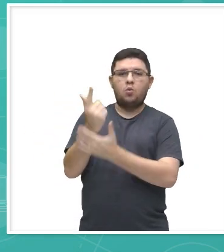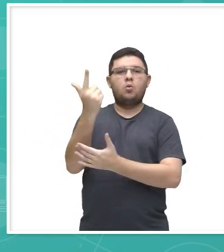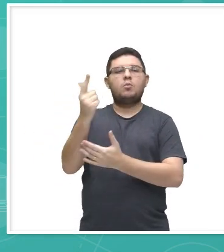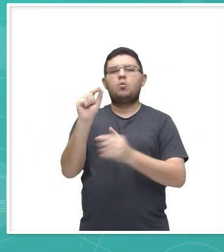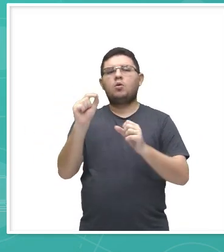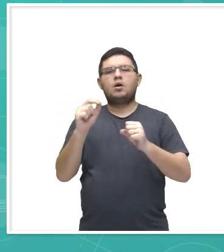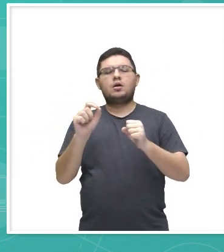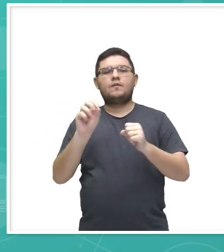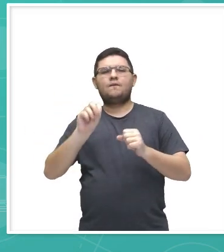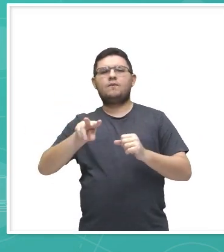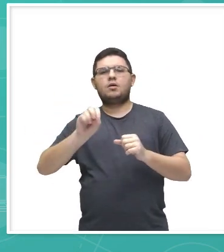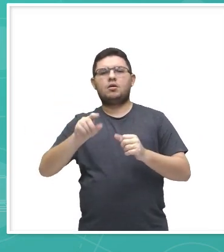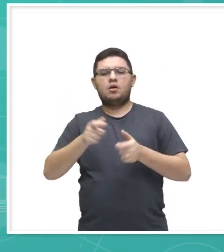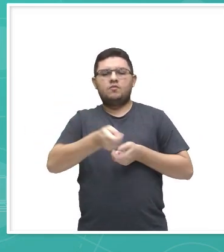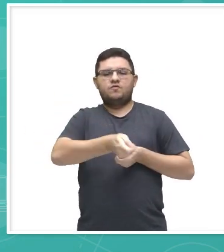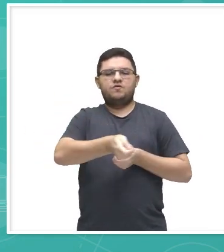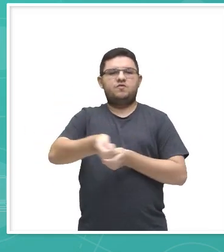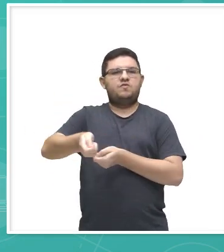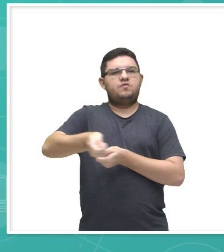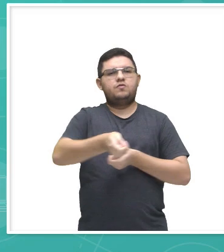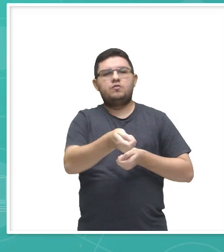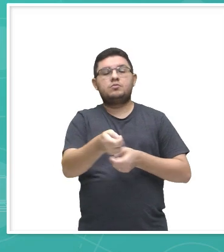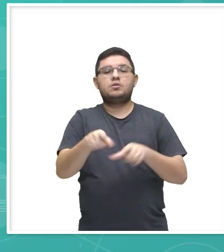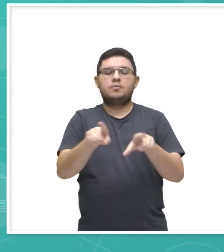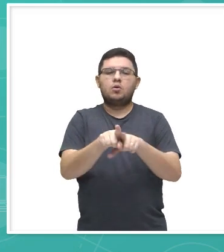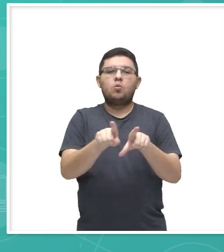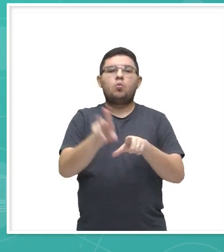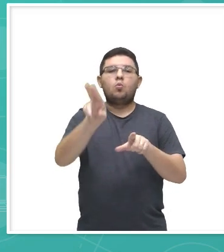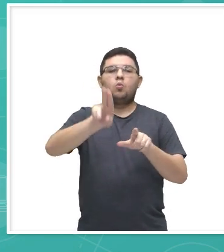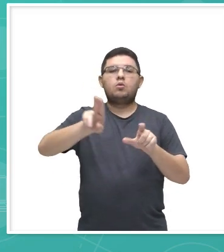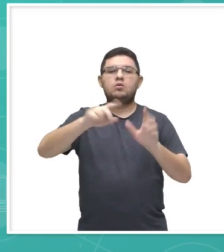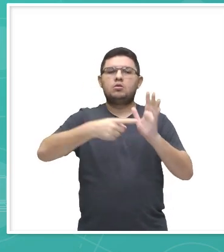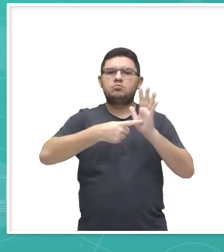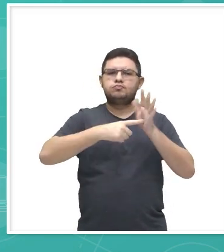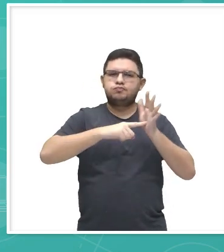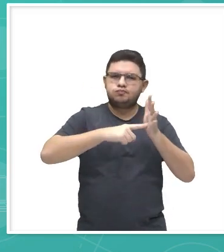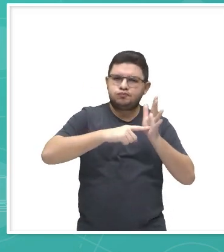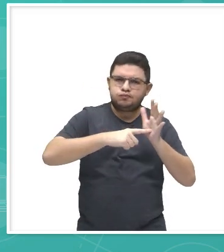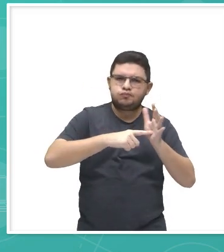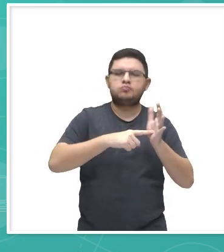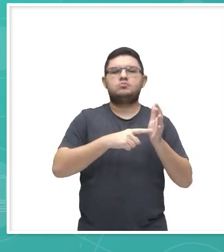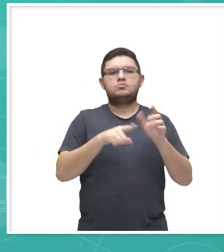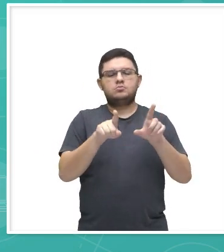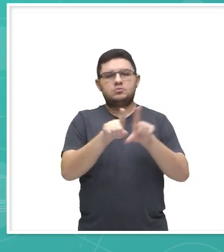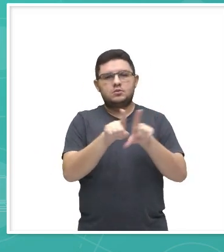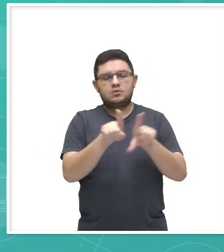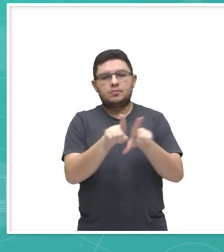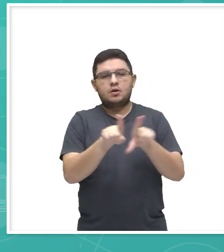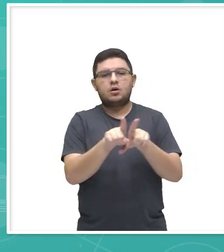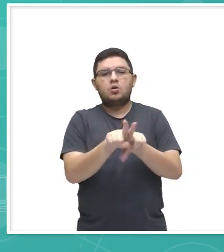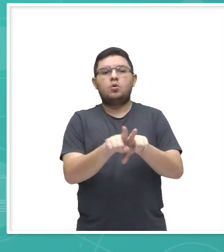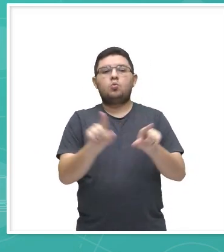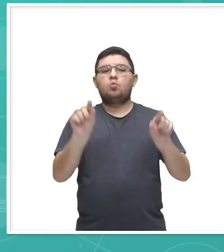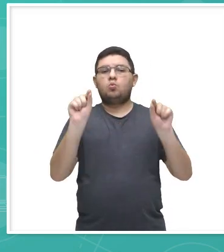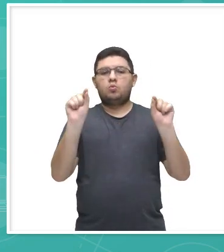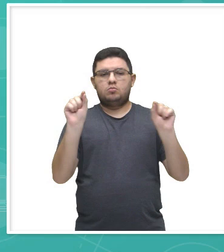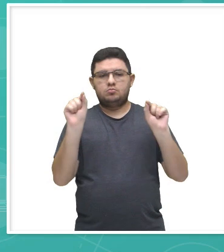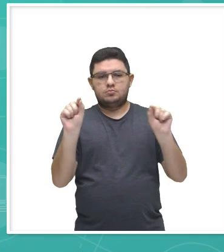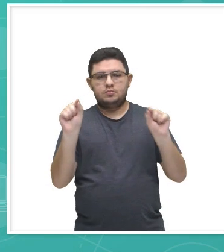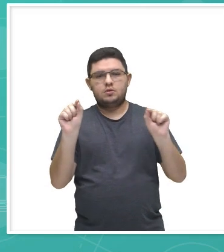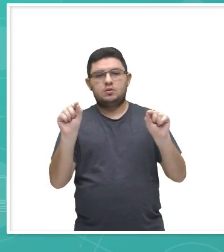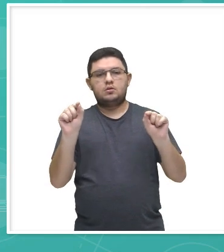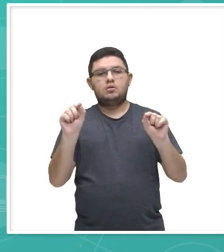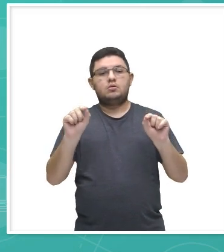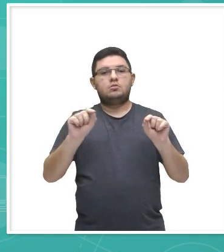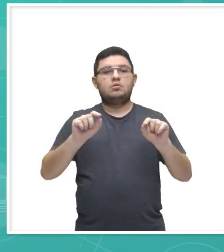agricultura, as máquinas também que vão ser utilizadas, a venda de produção de soja